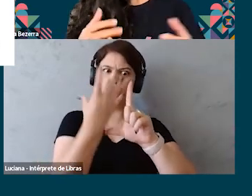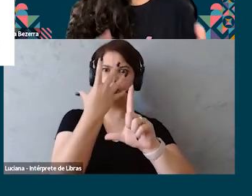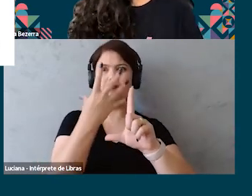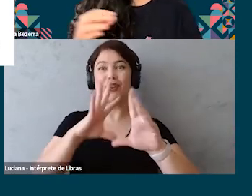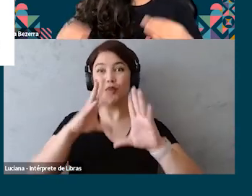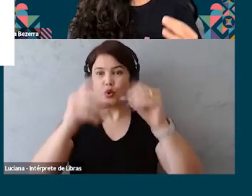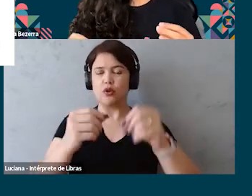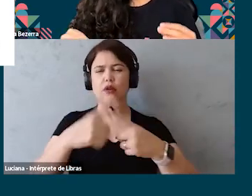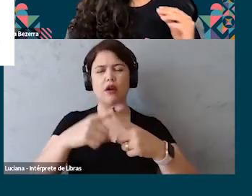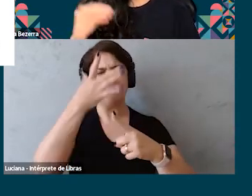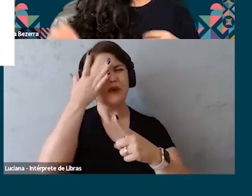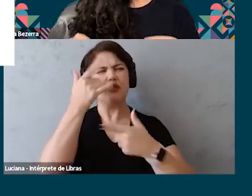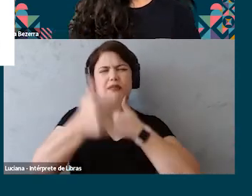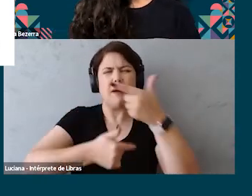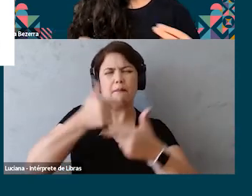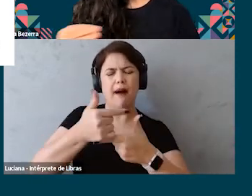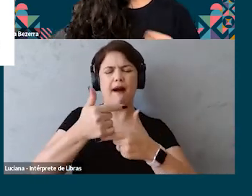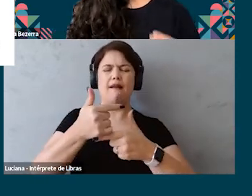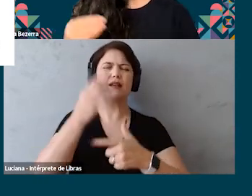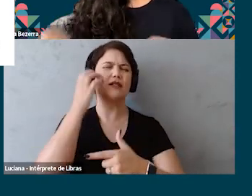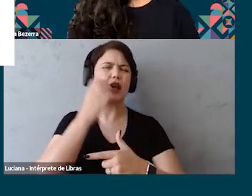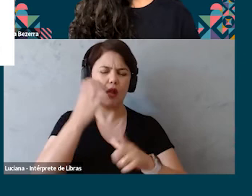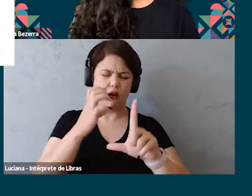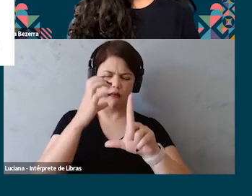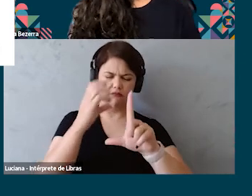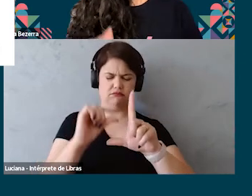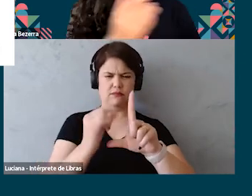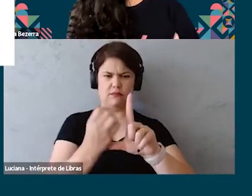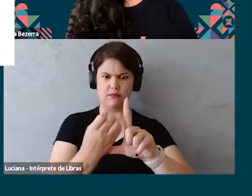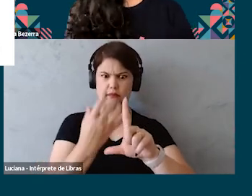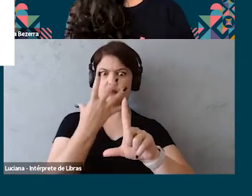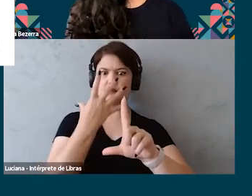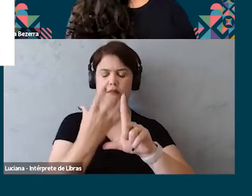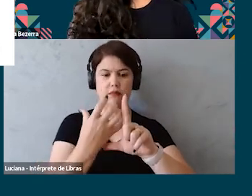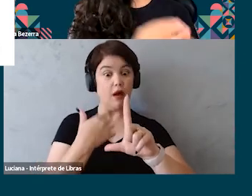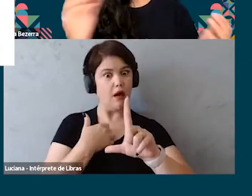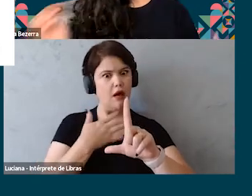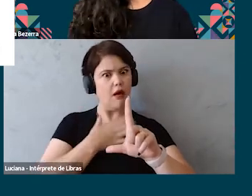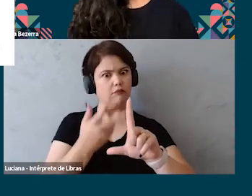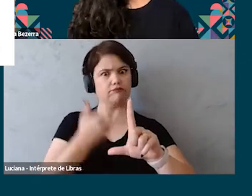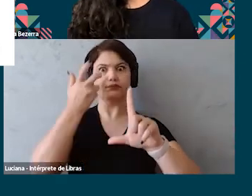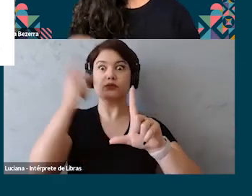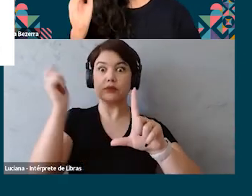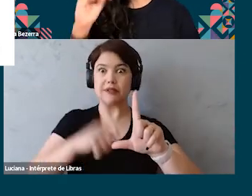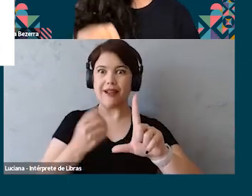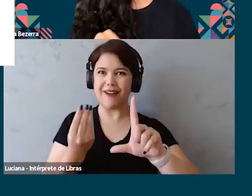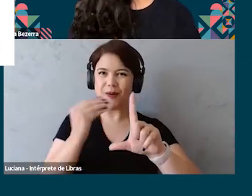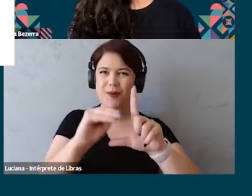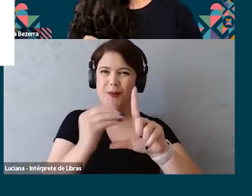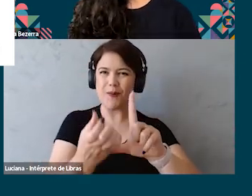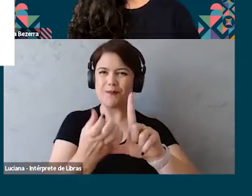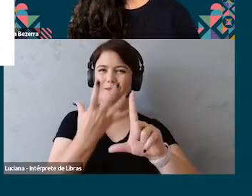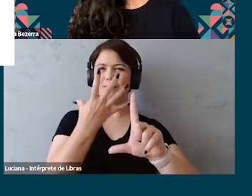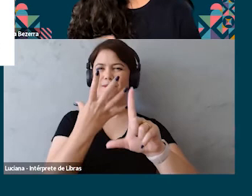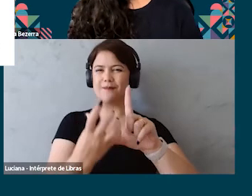telas. E aí o pessoal que trabalha com smartphone, telefone, percebeu isso como uma maneira de inovar no mercado e aí